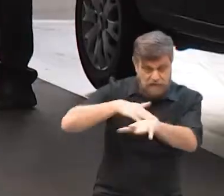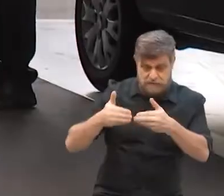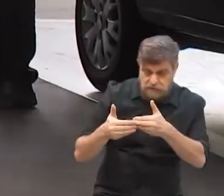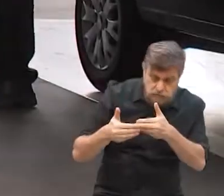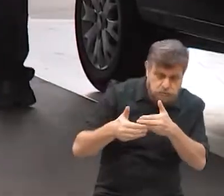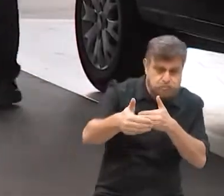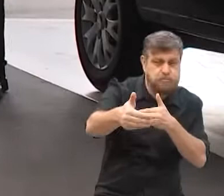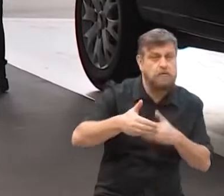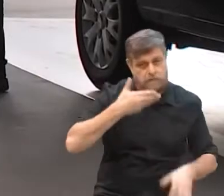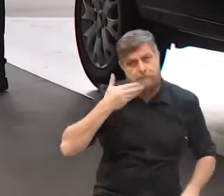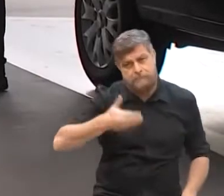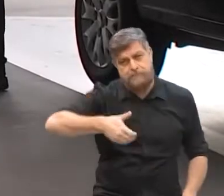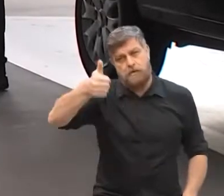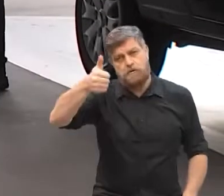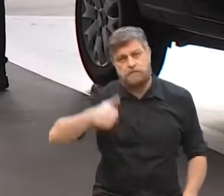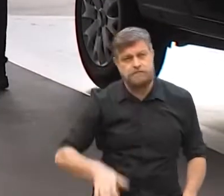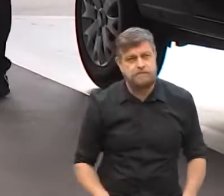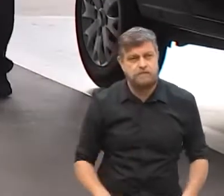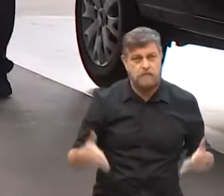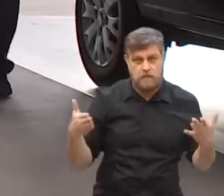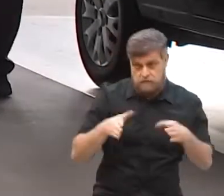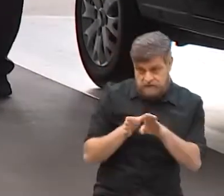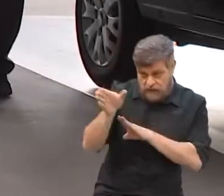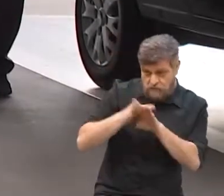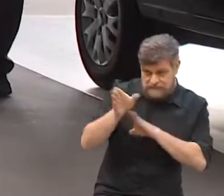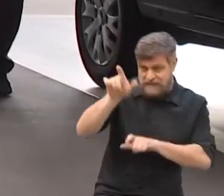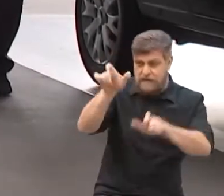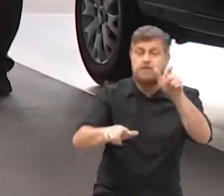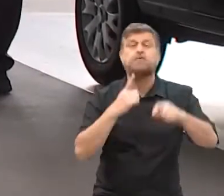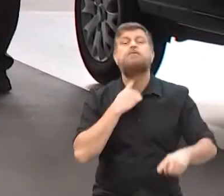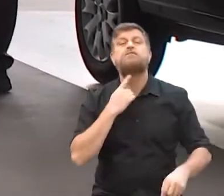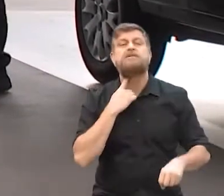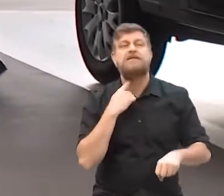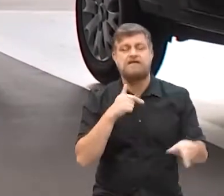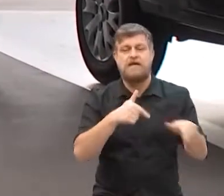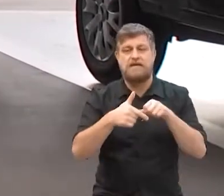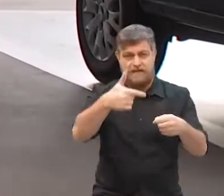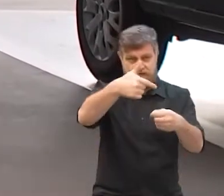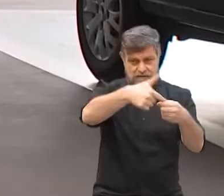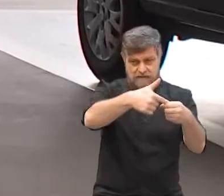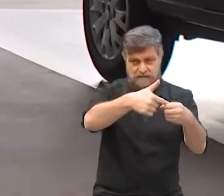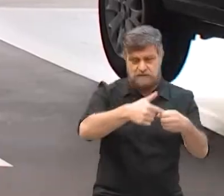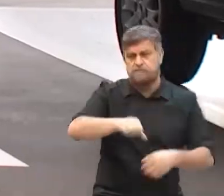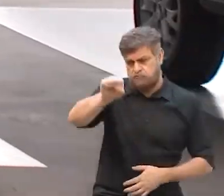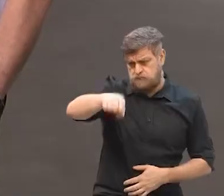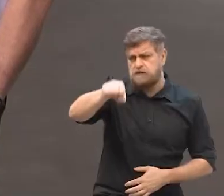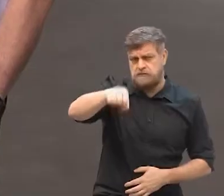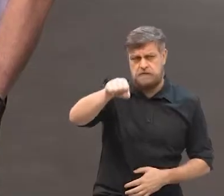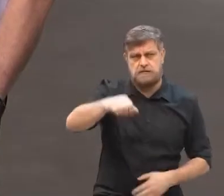Melhorou muito. Então você hoje aconselha também as pessoas que querem seguir nessa área, tudo?